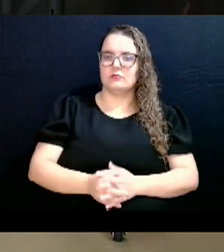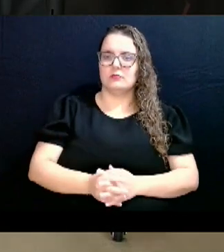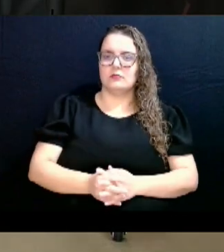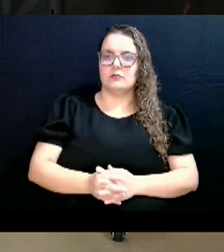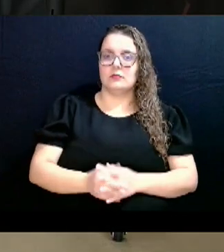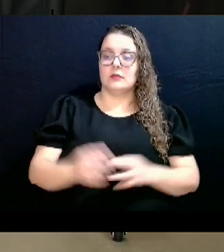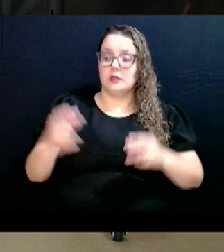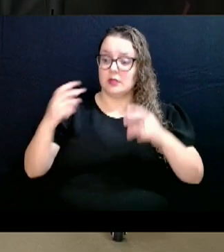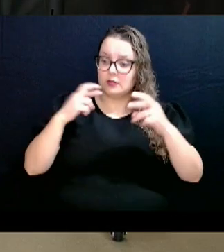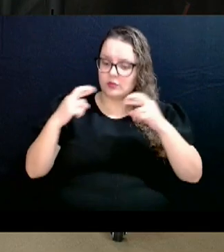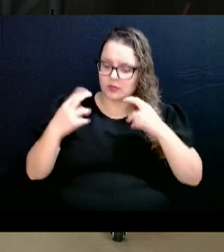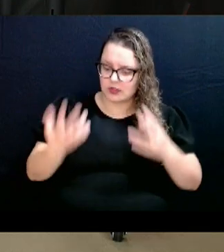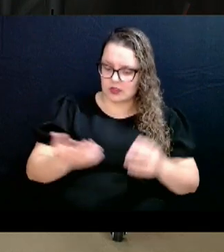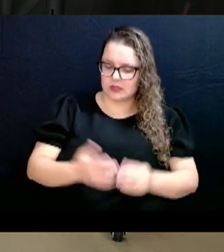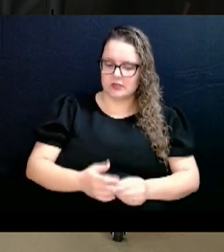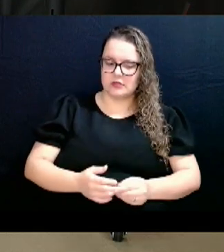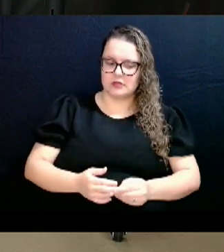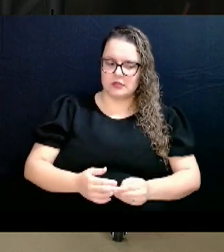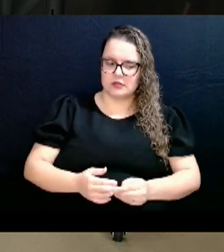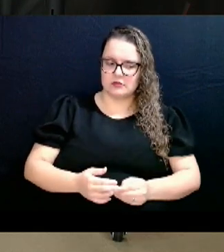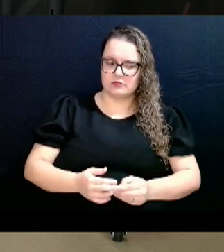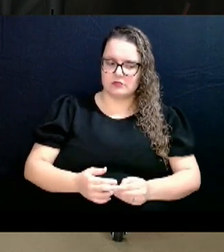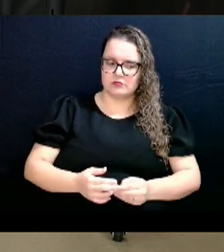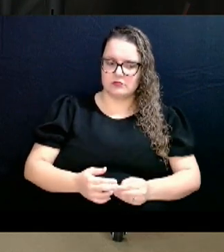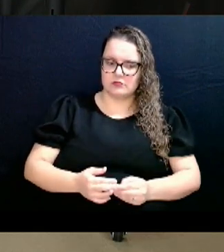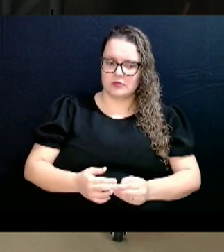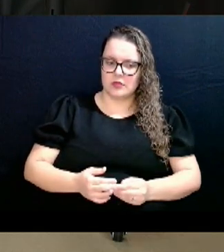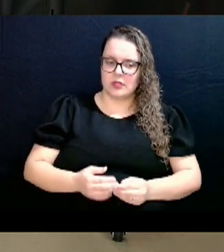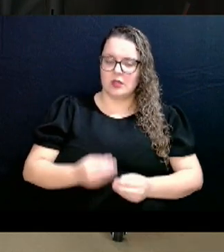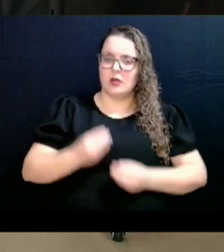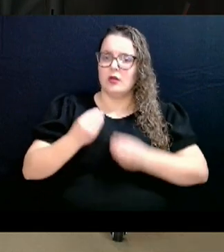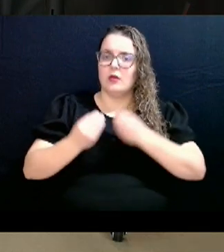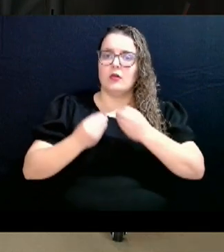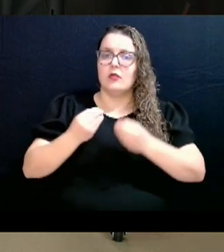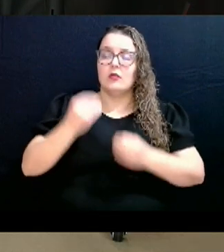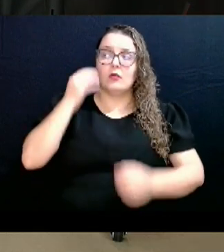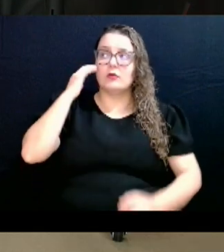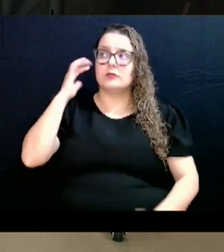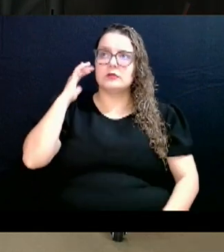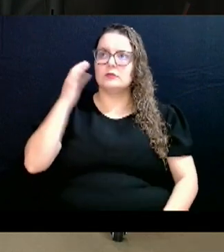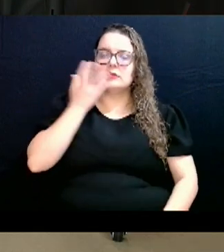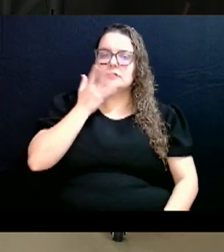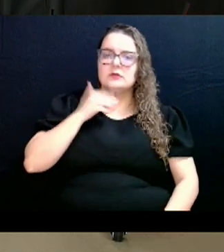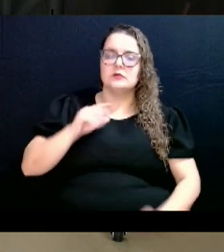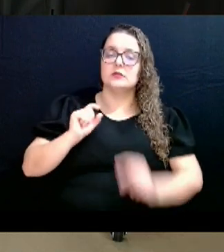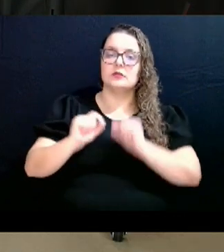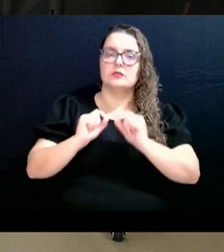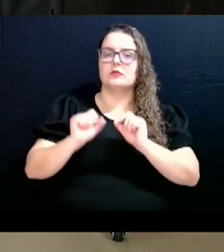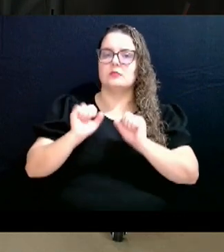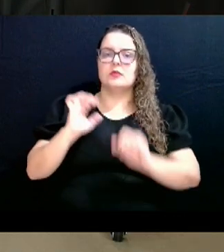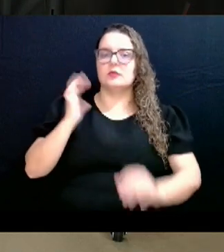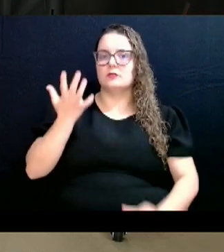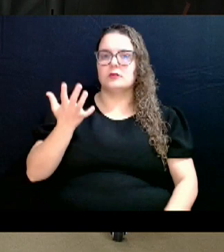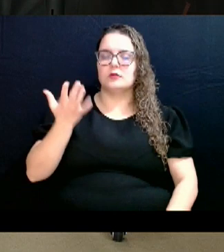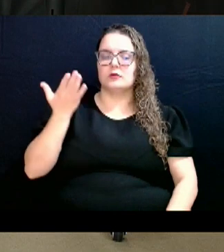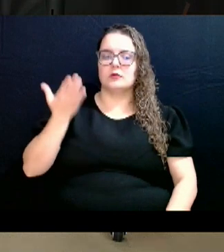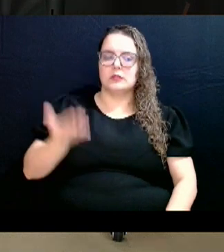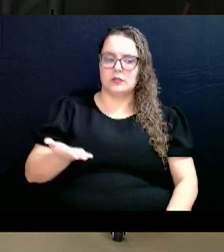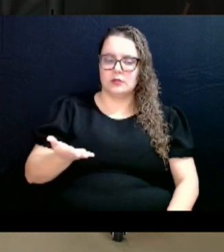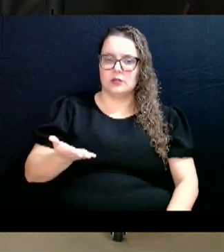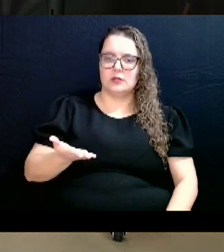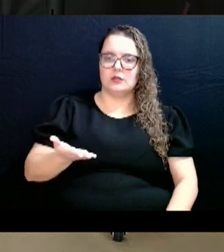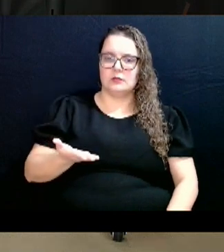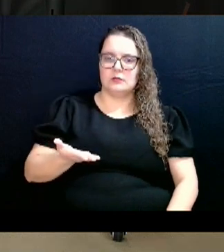aí, como que está a cabeça dessa criança e o que pode acontecer com ela mais